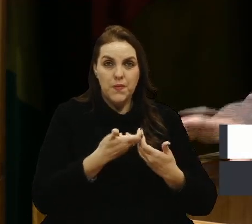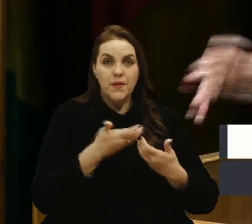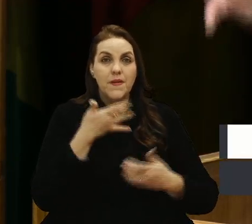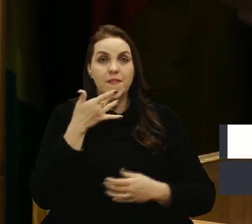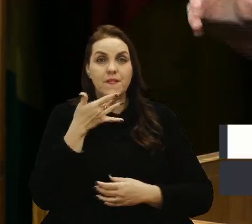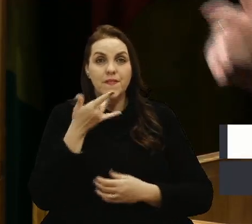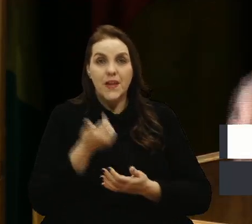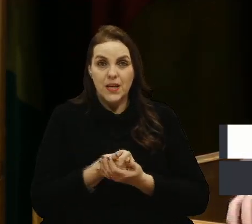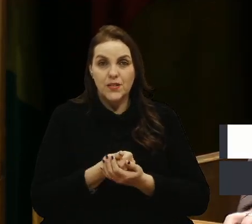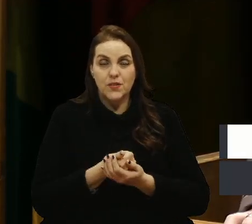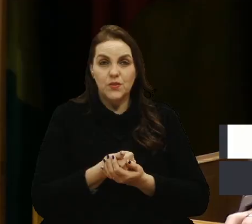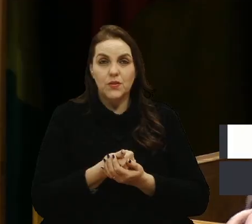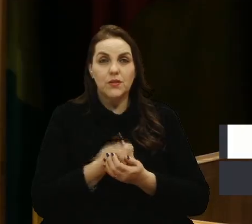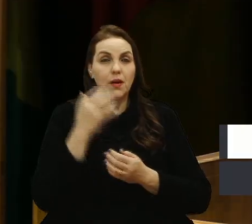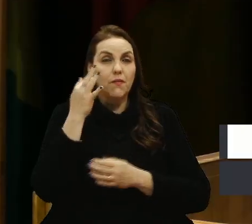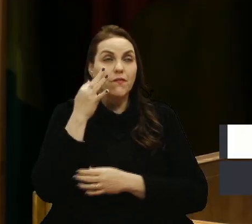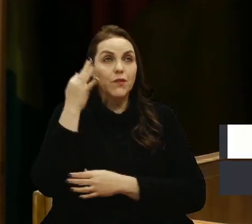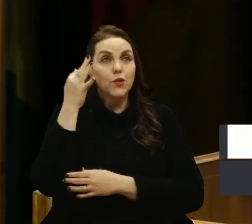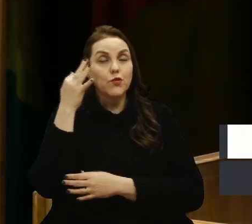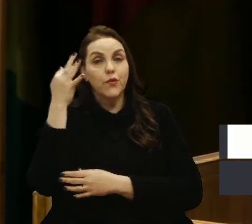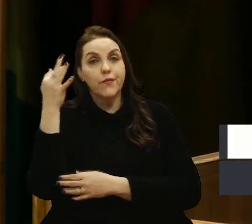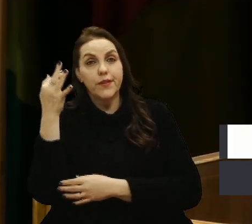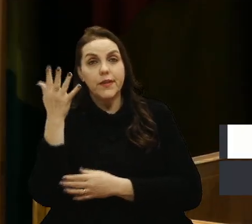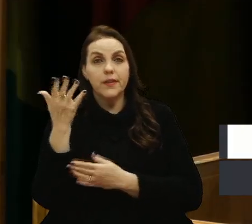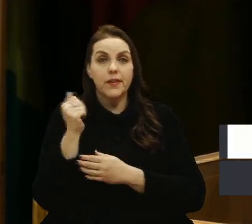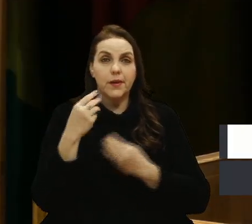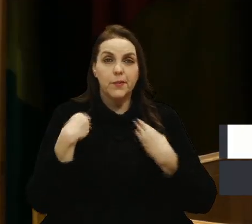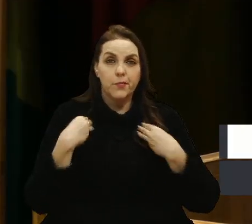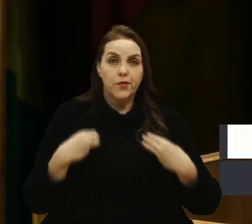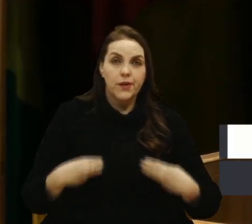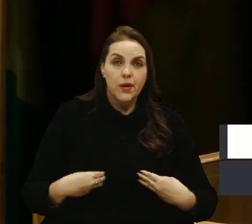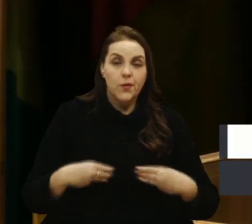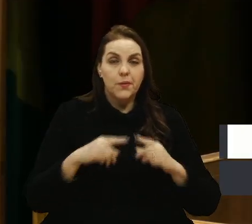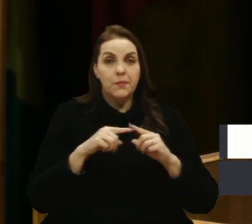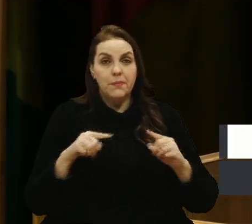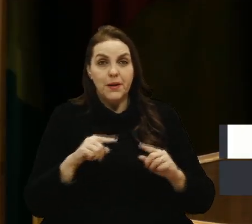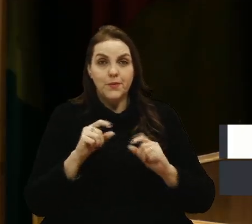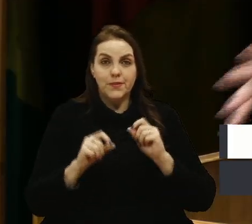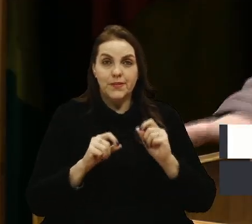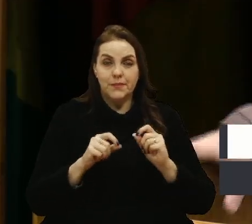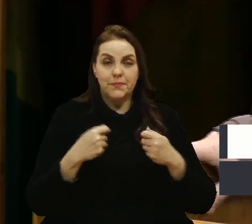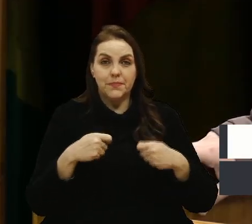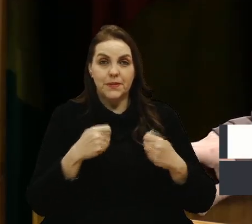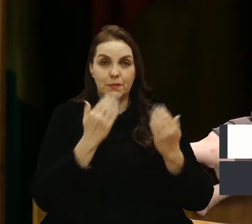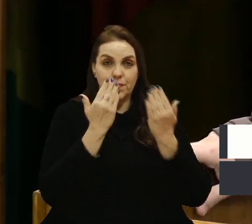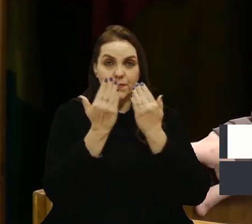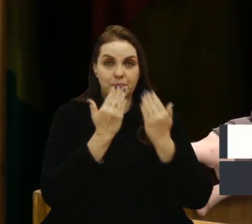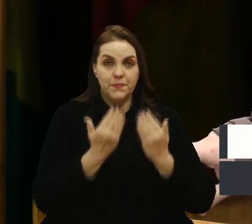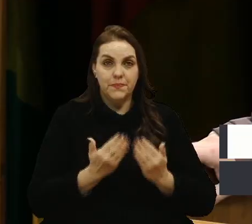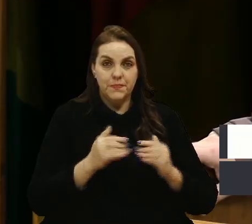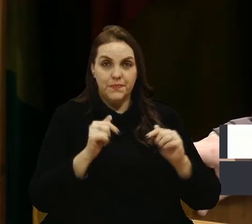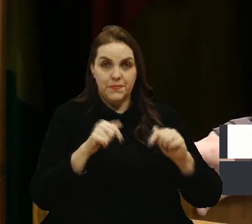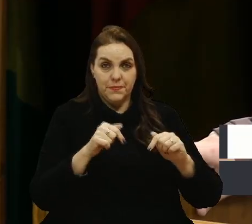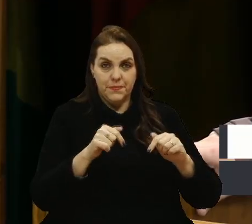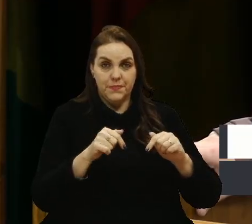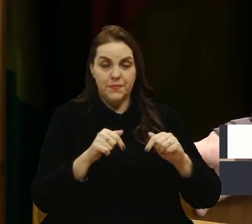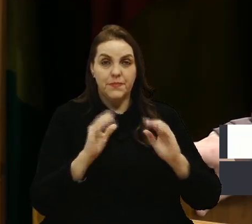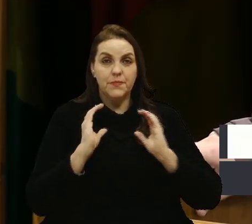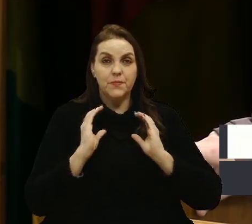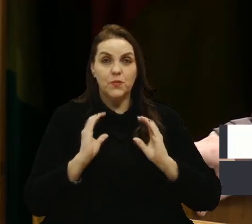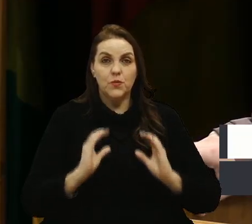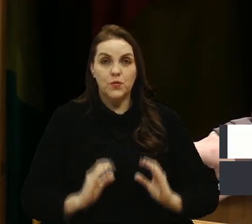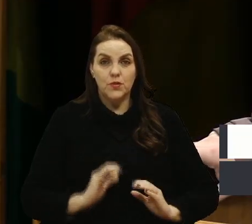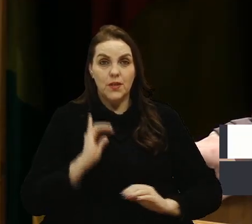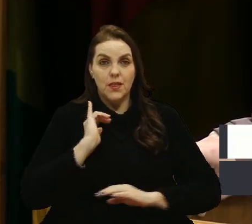Fica no campo filosófico, fica no campo moral. Agora, o que nós precisamos apreciar aqui é a conduta